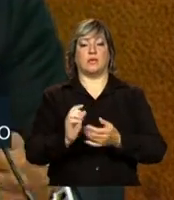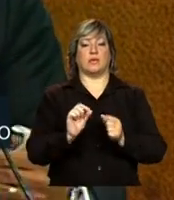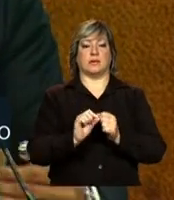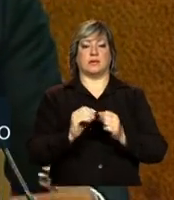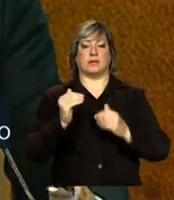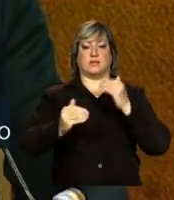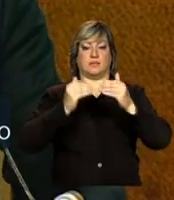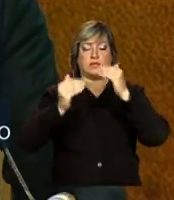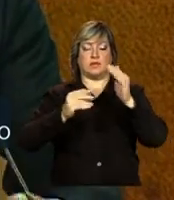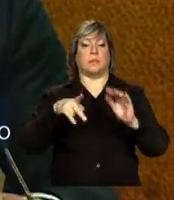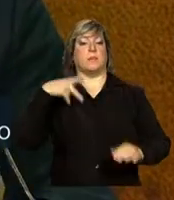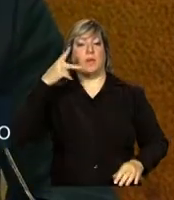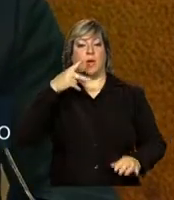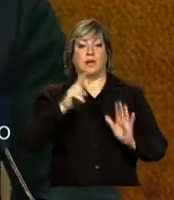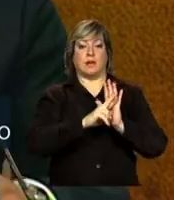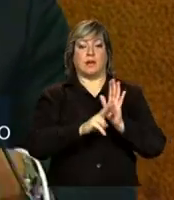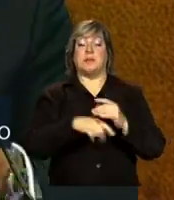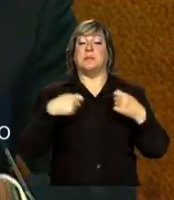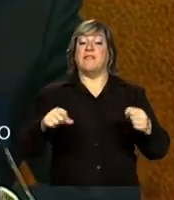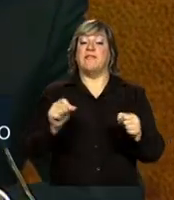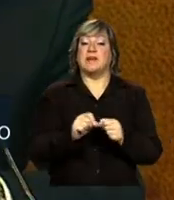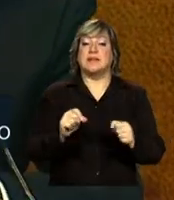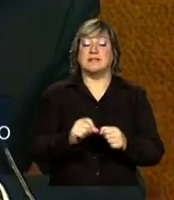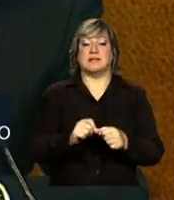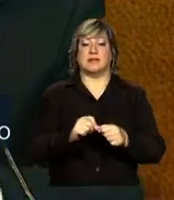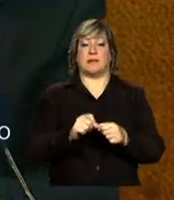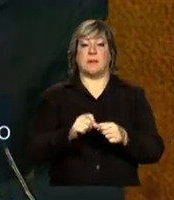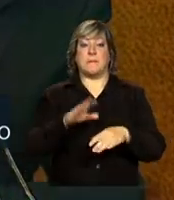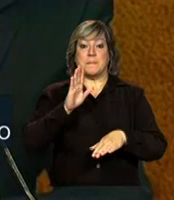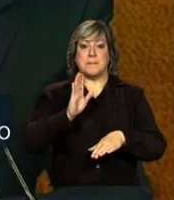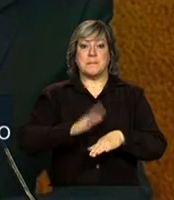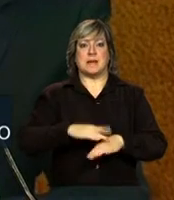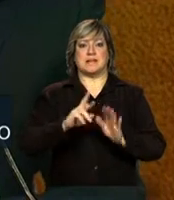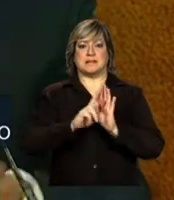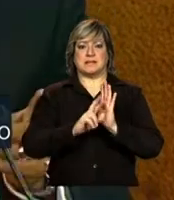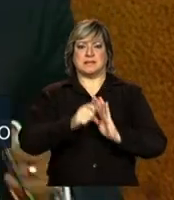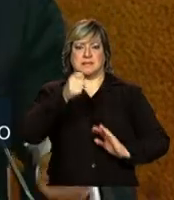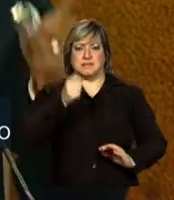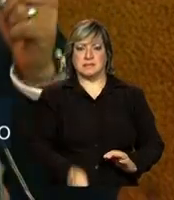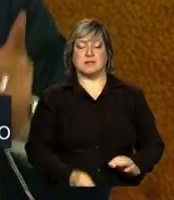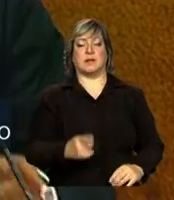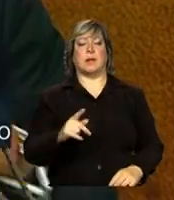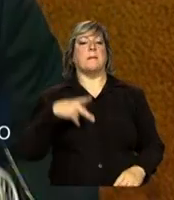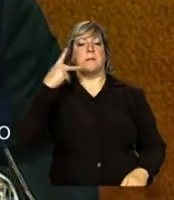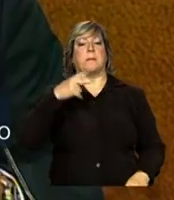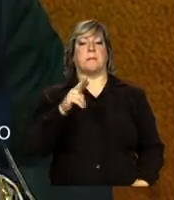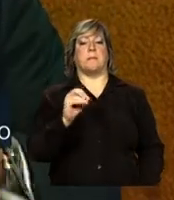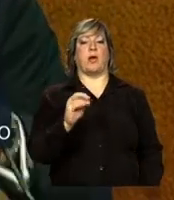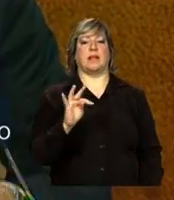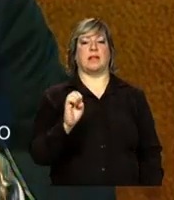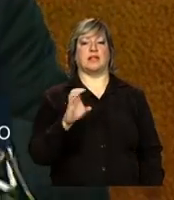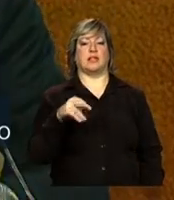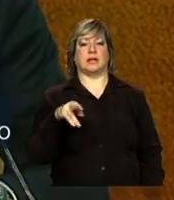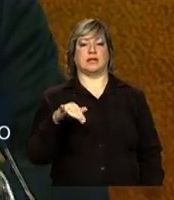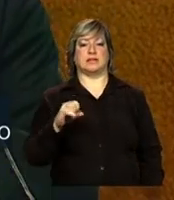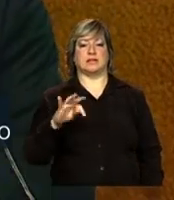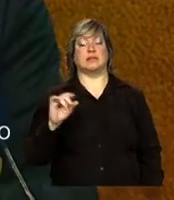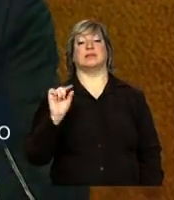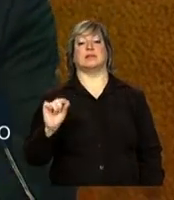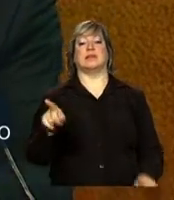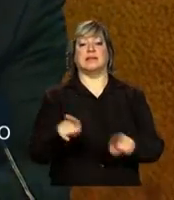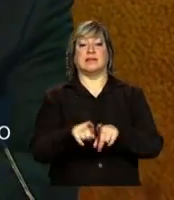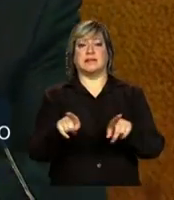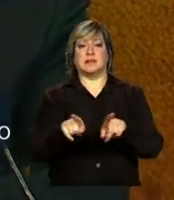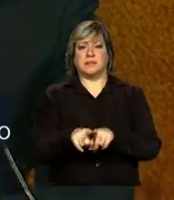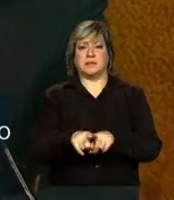política regulatória de estabelecer maiores restrições de estabelecer políticas protecionistas e inclusive de levar a cabo medidas